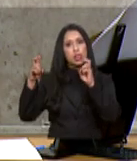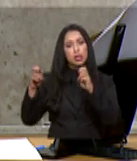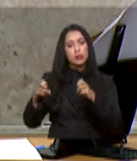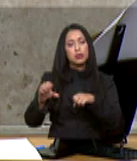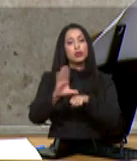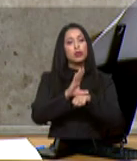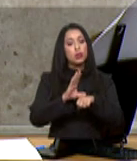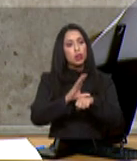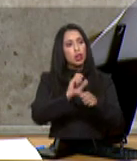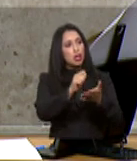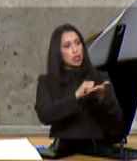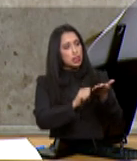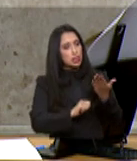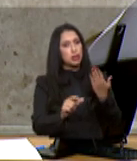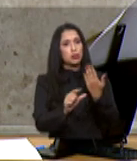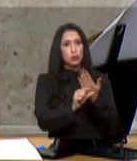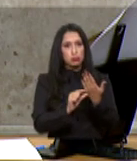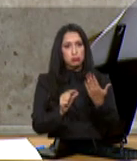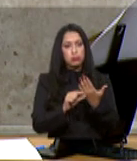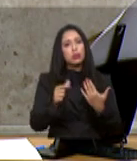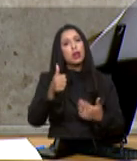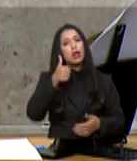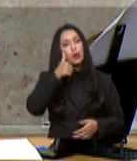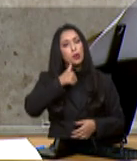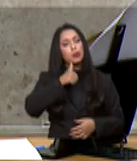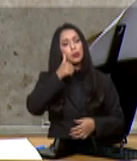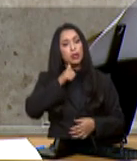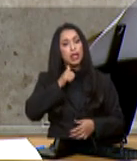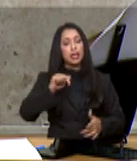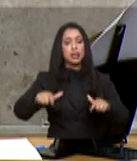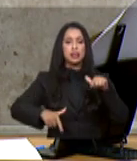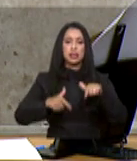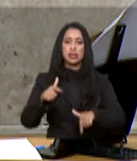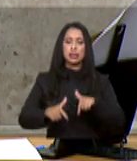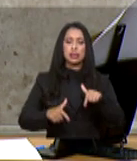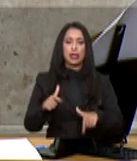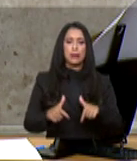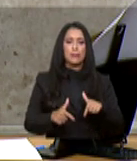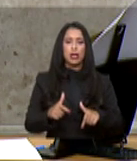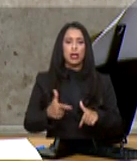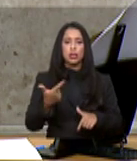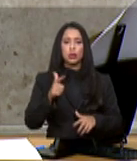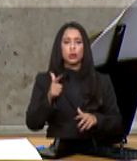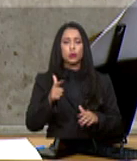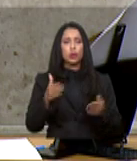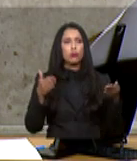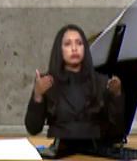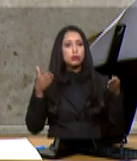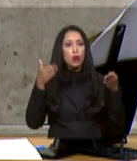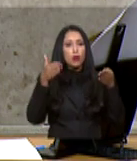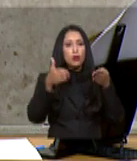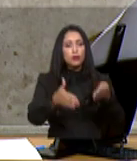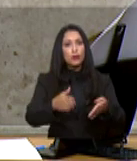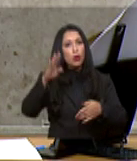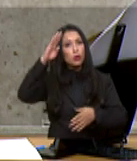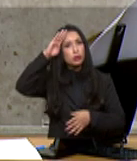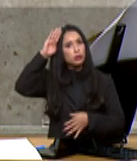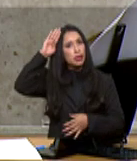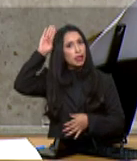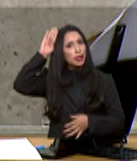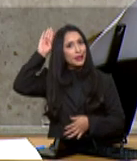constitucionais escritas por mulheres, esses trabalhos, em geral, não encontram o mesmo eco na comunidade